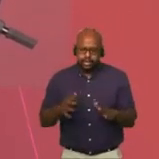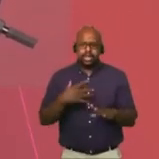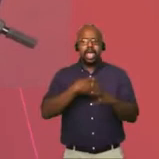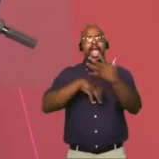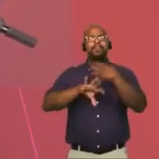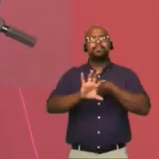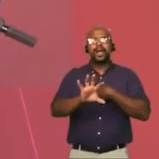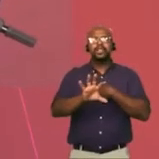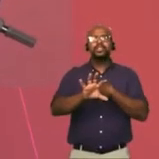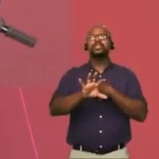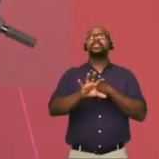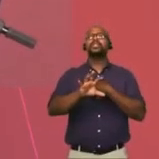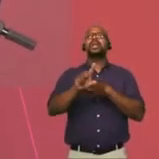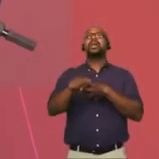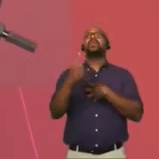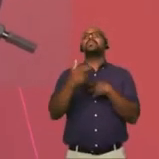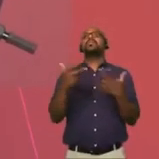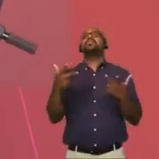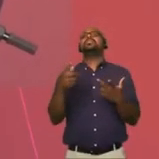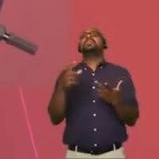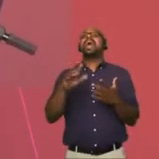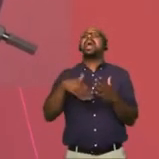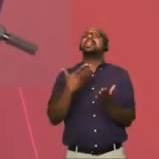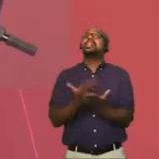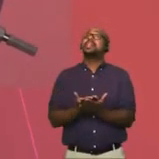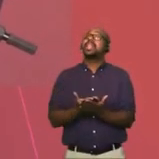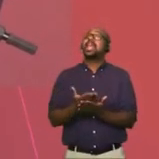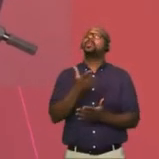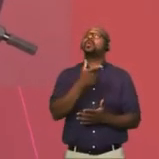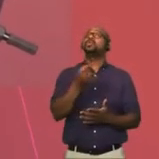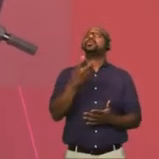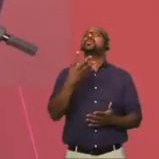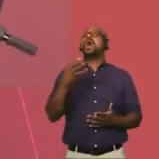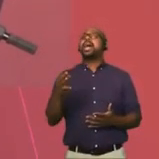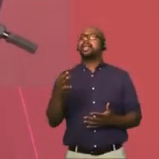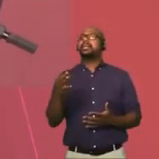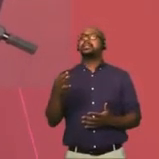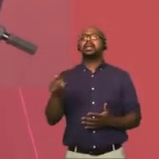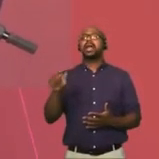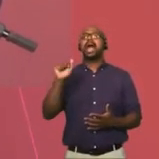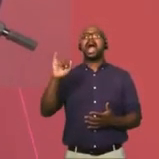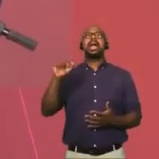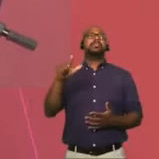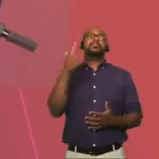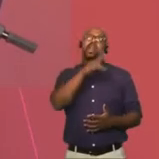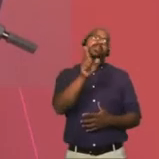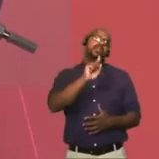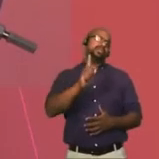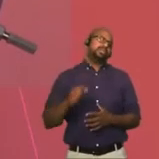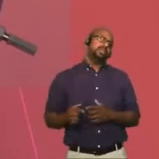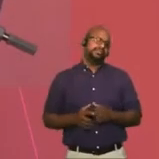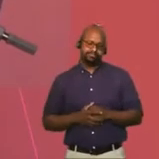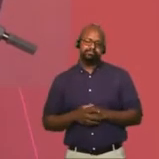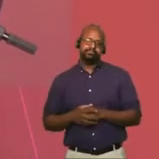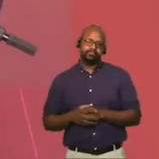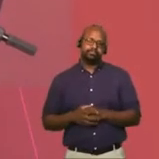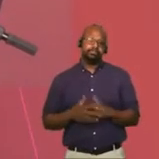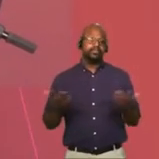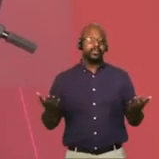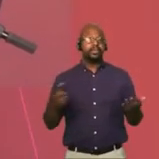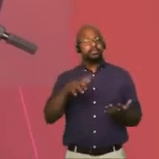empatia é uma coisa que pelo menos até 2040 a internet tá não vai conseguir fazer bom